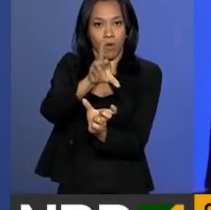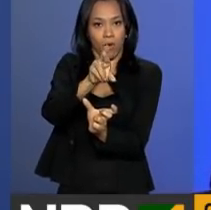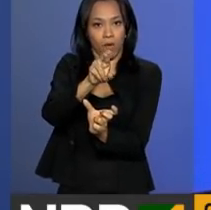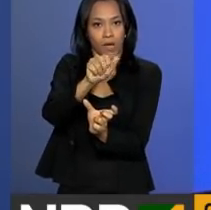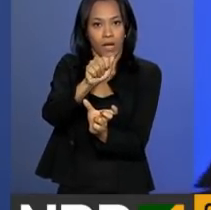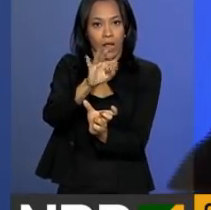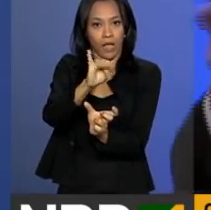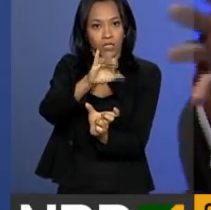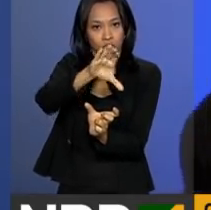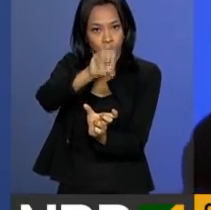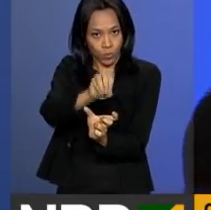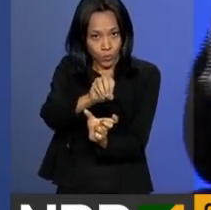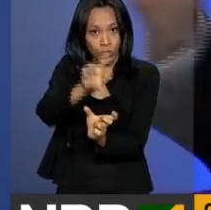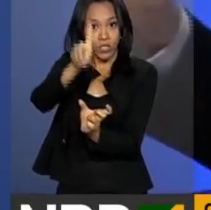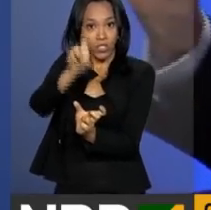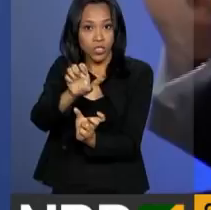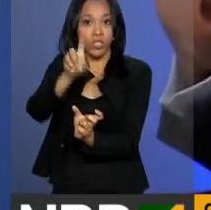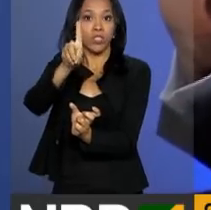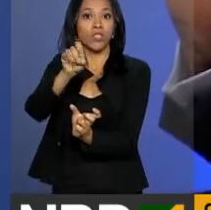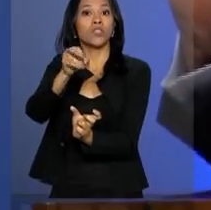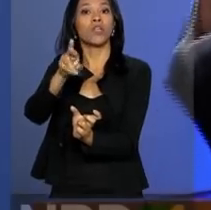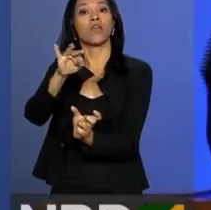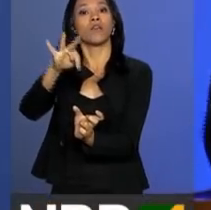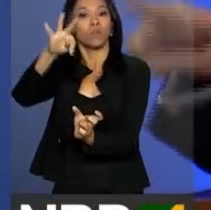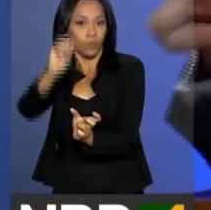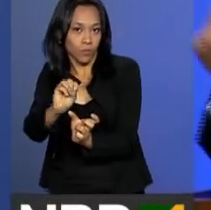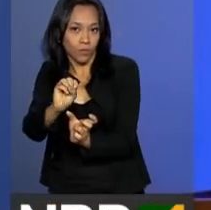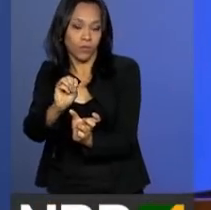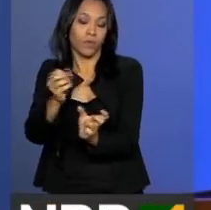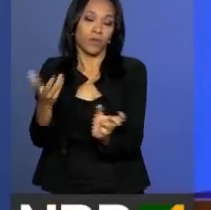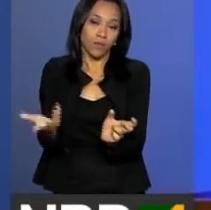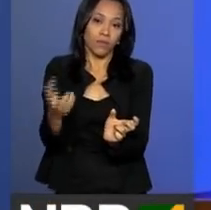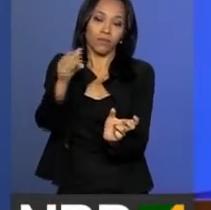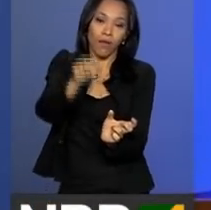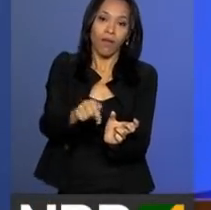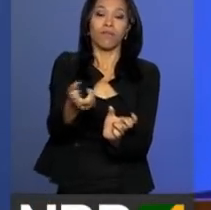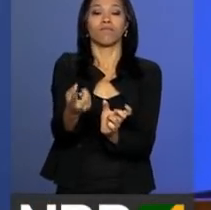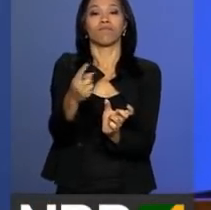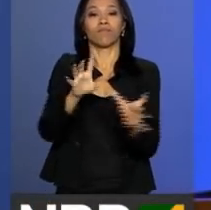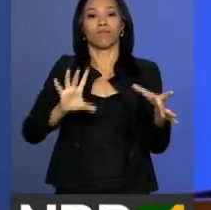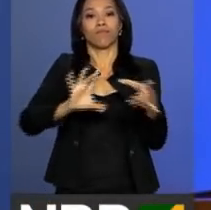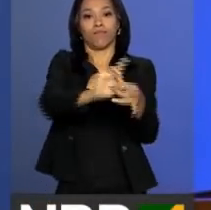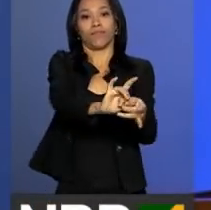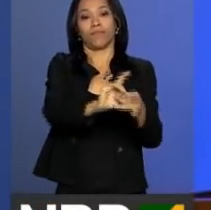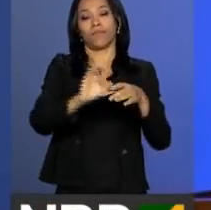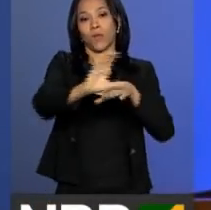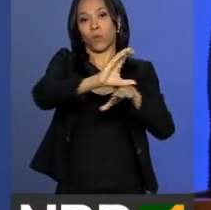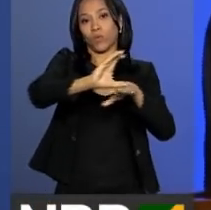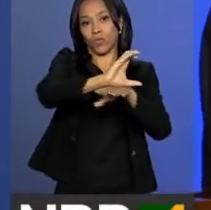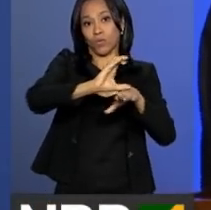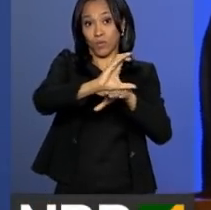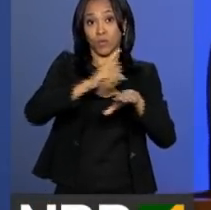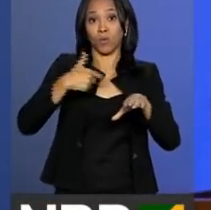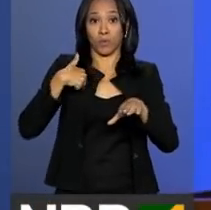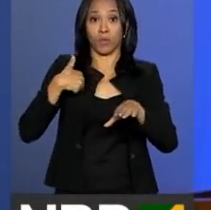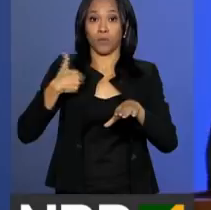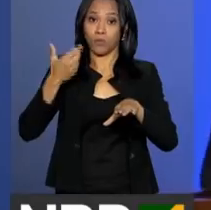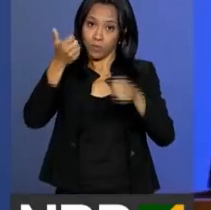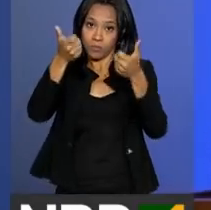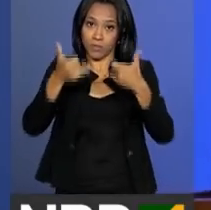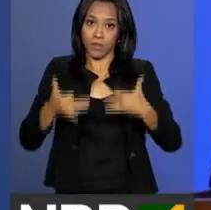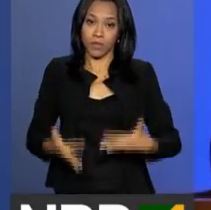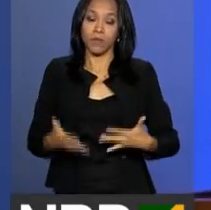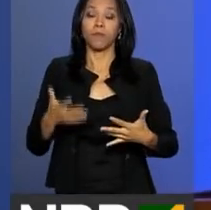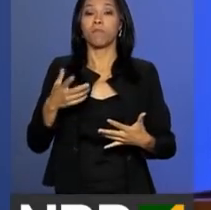postulados básicos da democracia ou do estado direito haveria de estar escondidos na constituição que nós estamos falando como